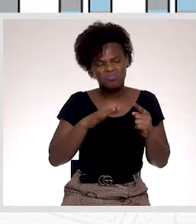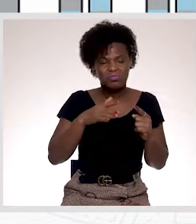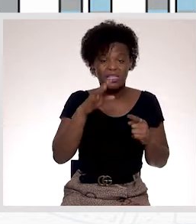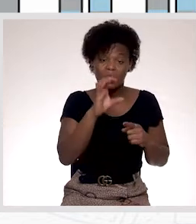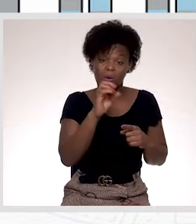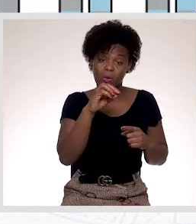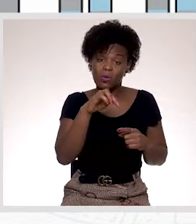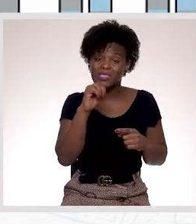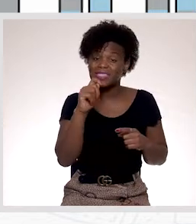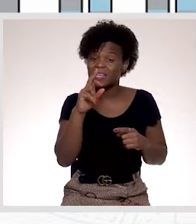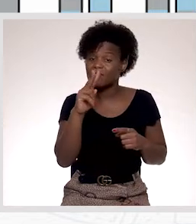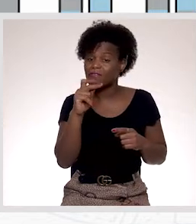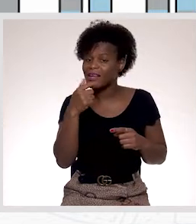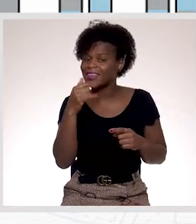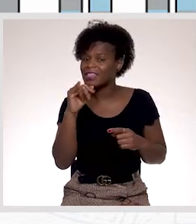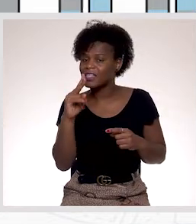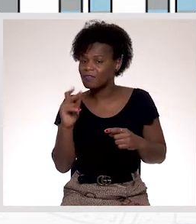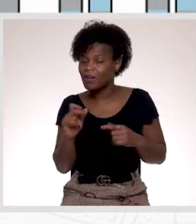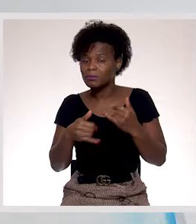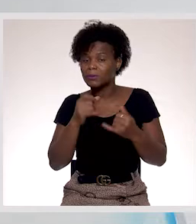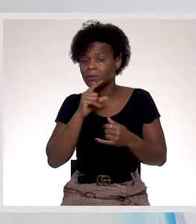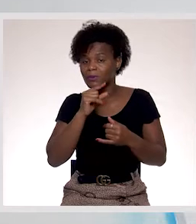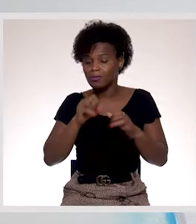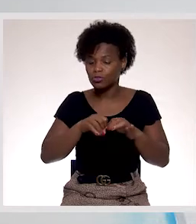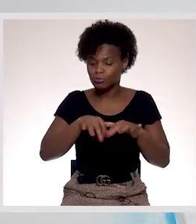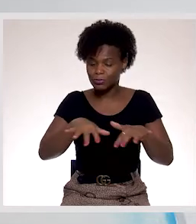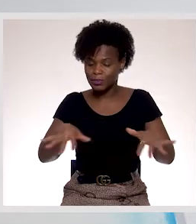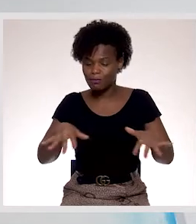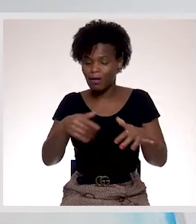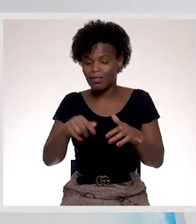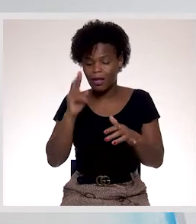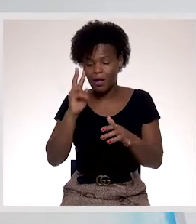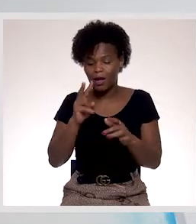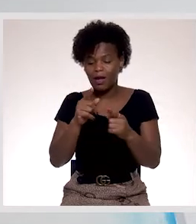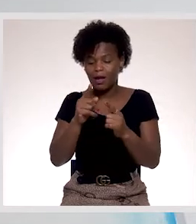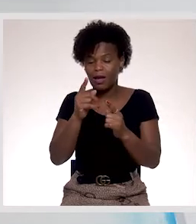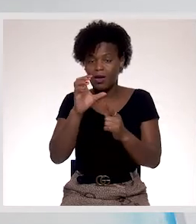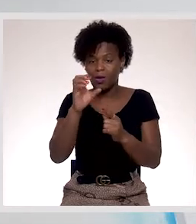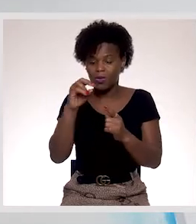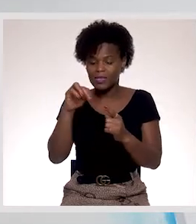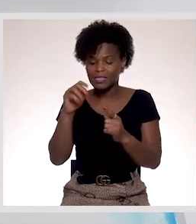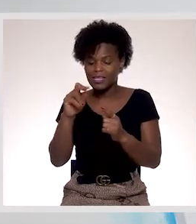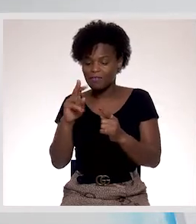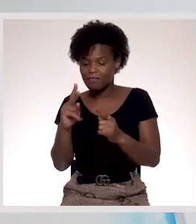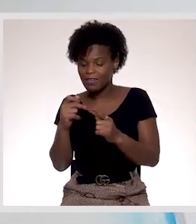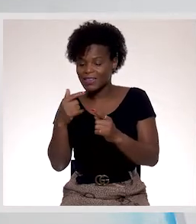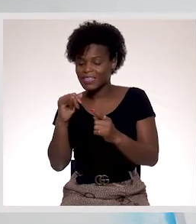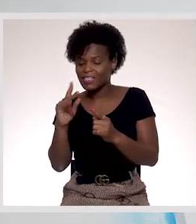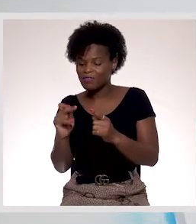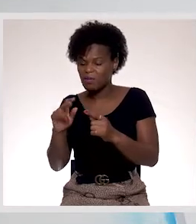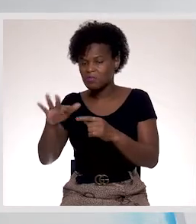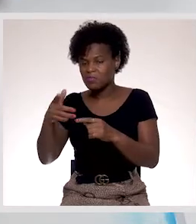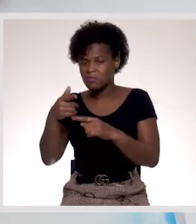temos também a hipótese dispersiva, que são essas hipóteses que estão representadas aqui. Temos aqui a hipótese conservativa, temos aqui